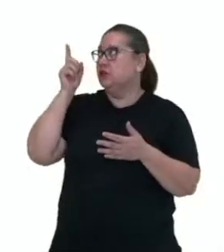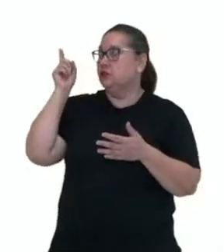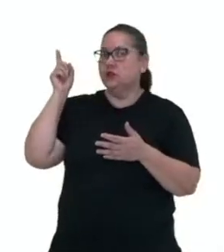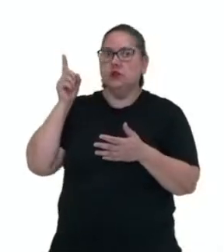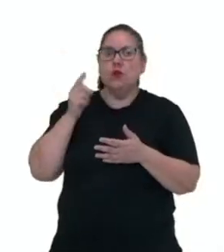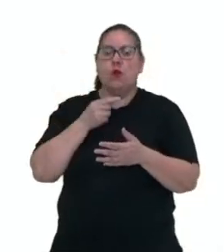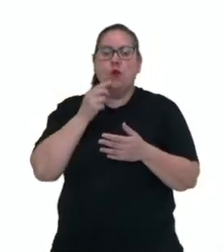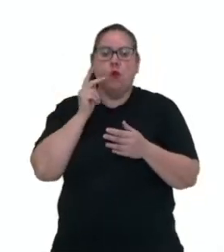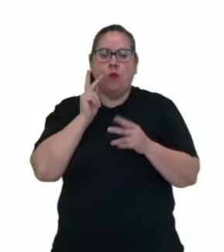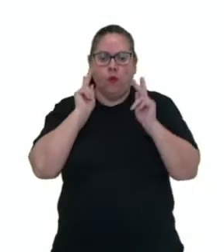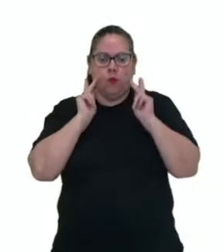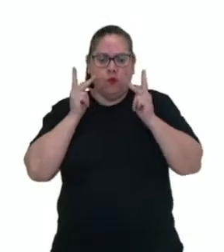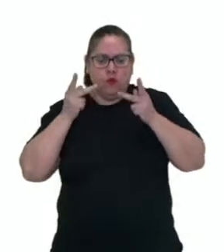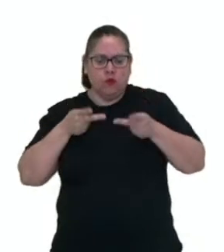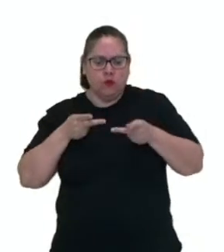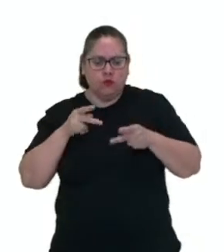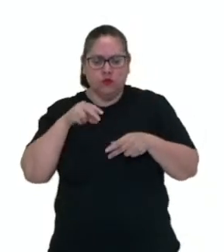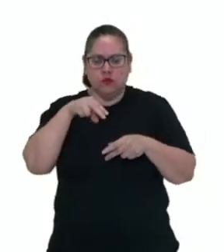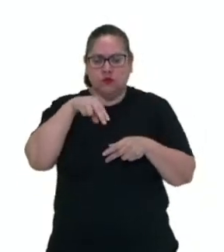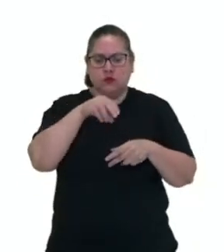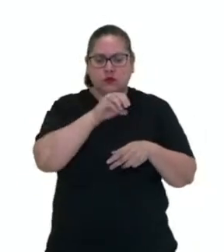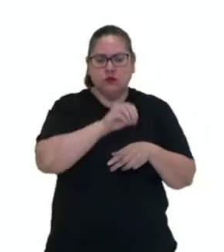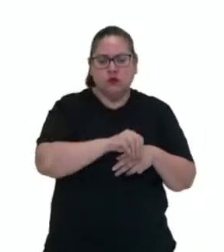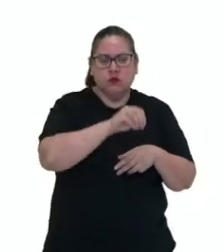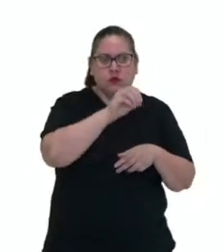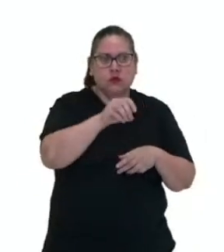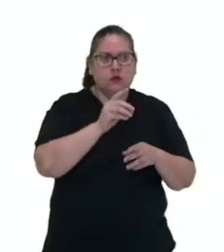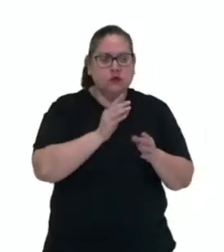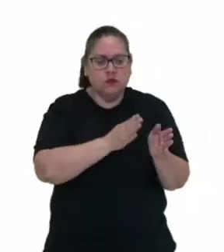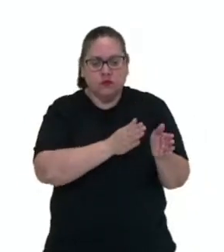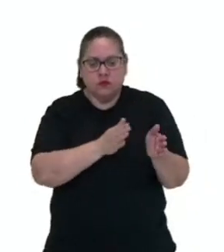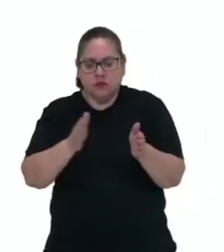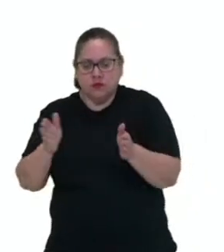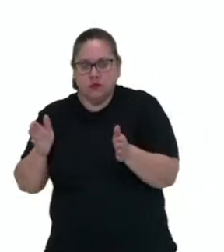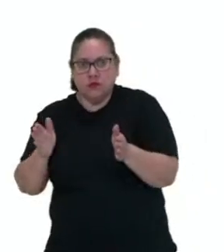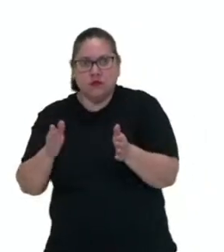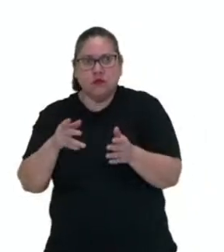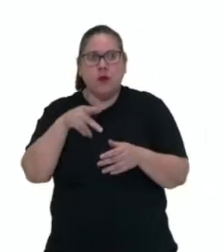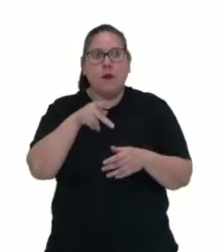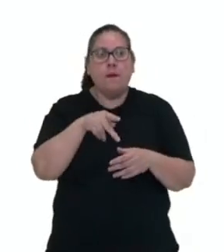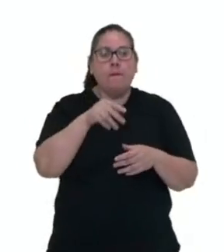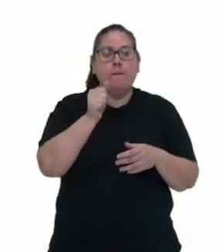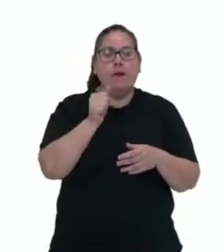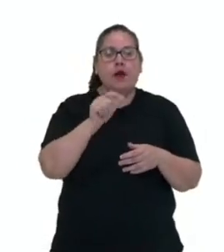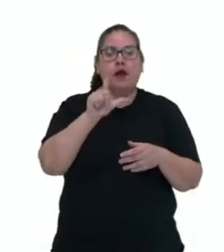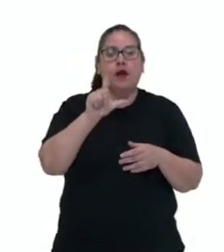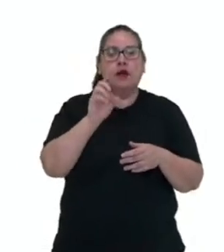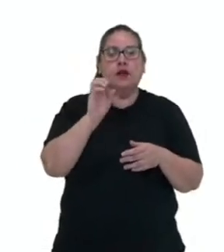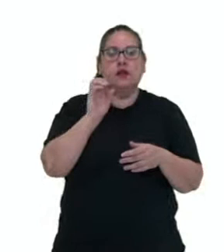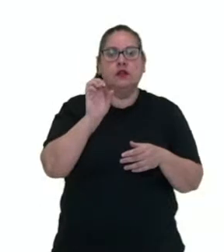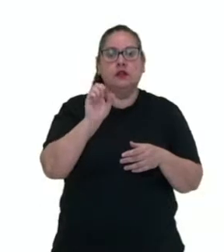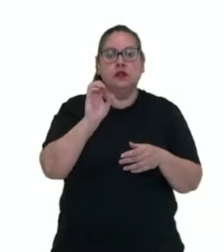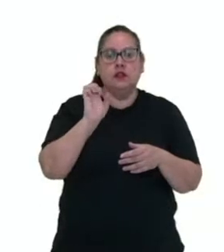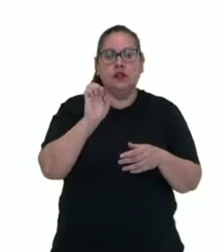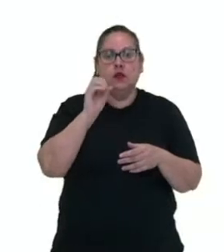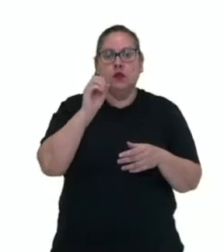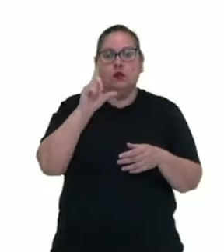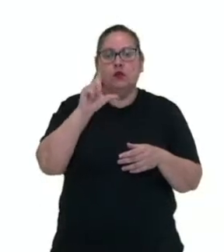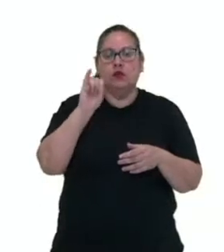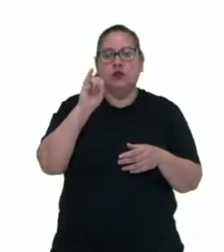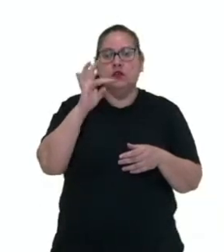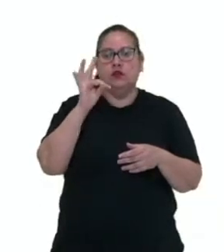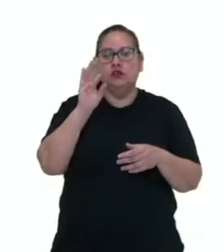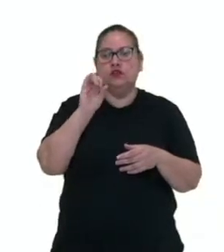Os homens nômades e seminômades encontravam-se nesse período do Paleolítico, né? Também chamado aí de período